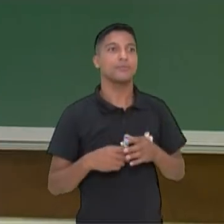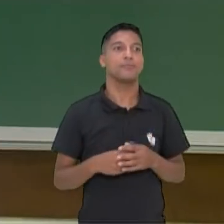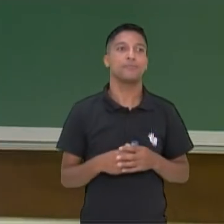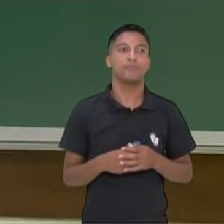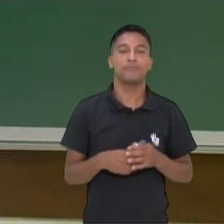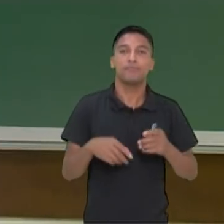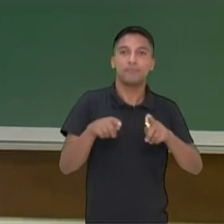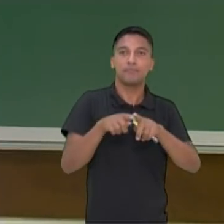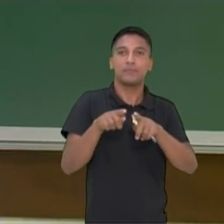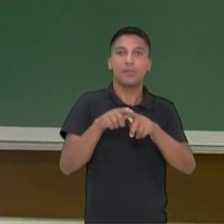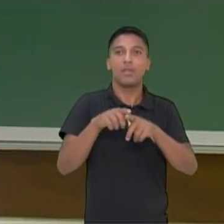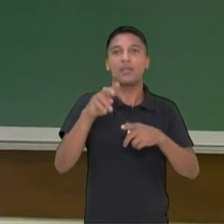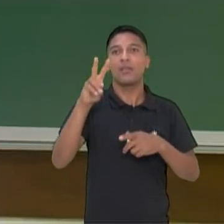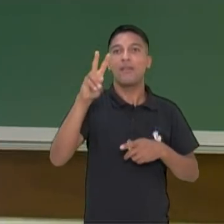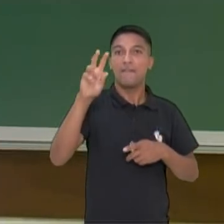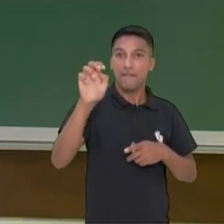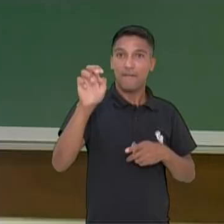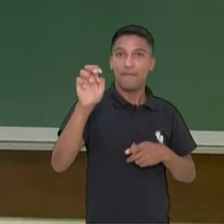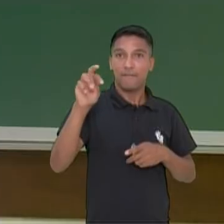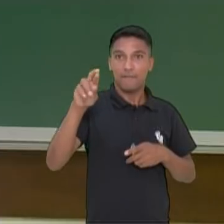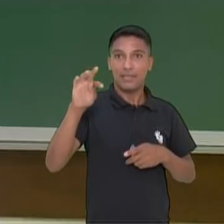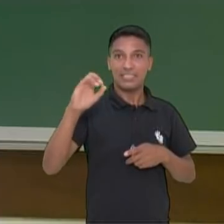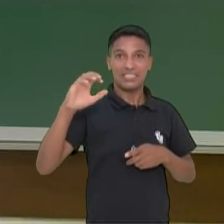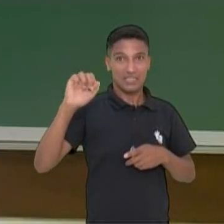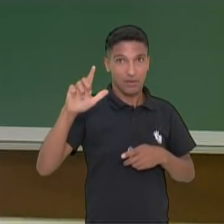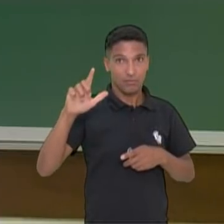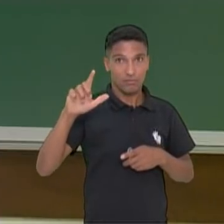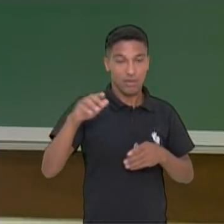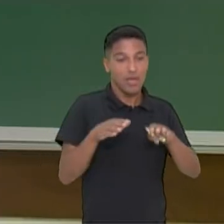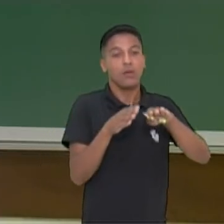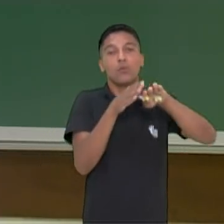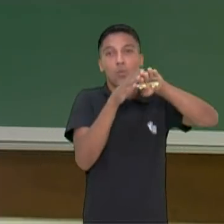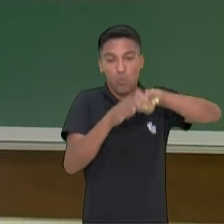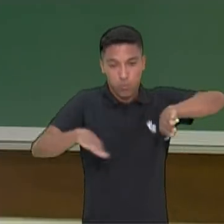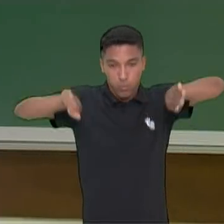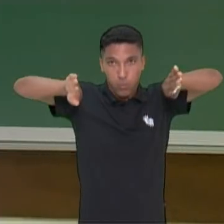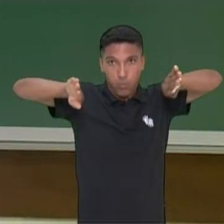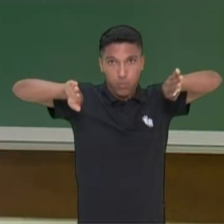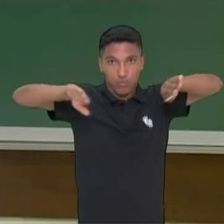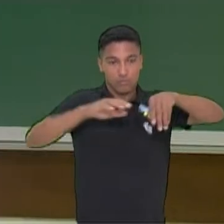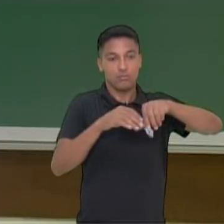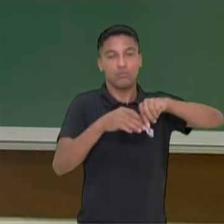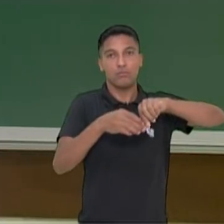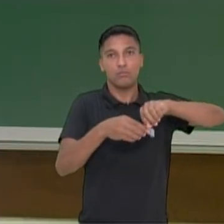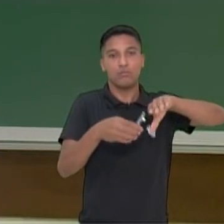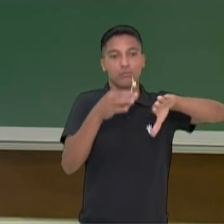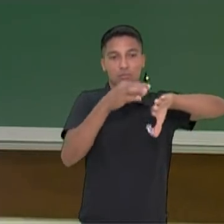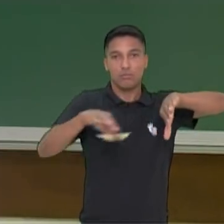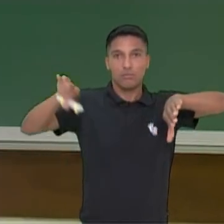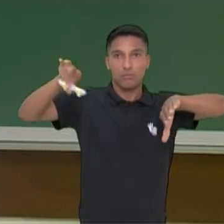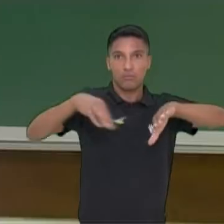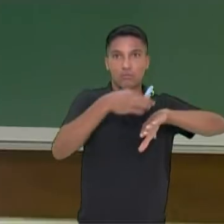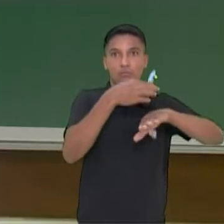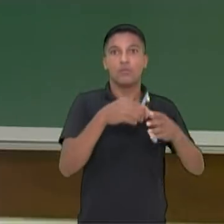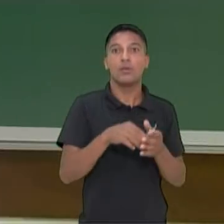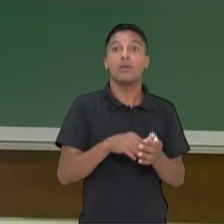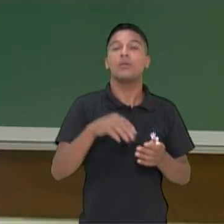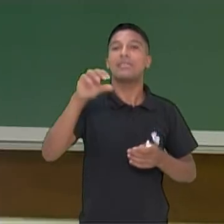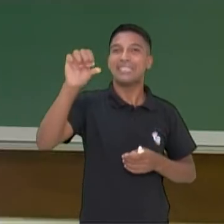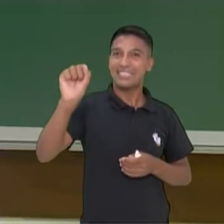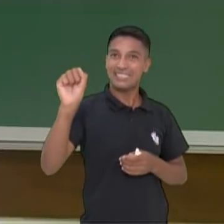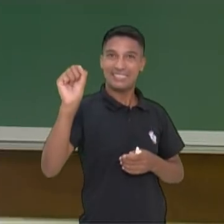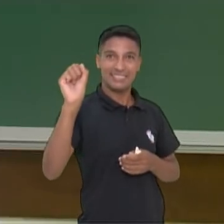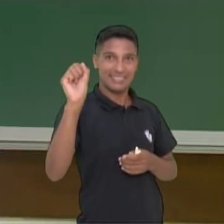foi lá tirada das piscinas, pensada a partir das piscinas, e o street, que é a modalidade mais praticada